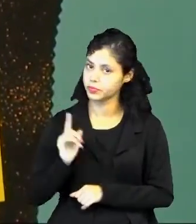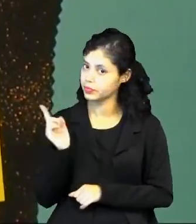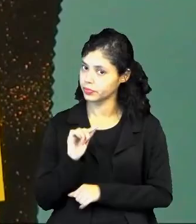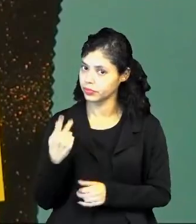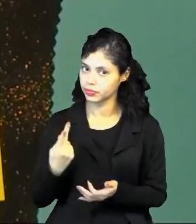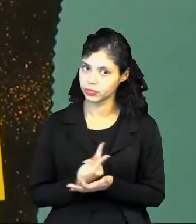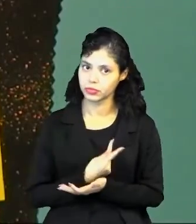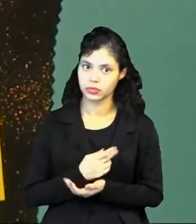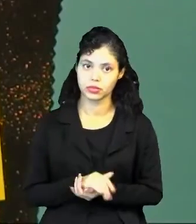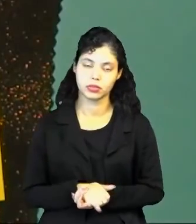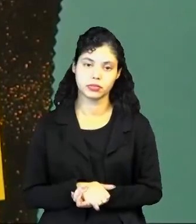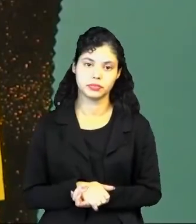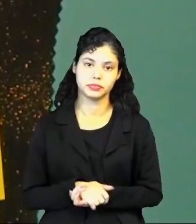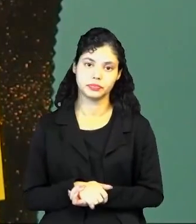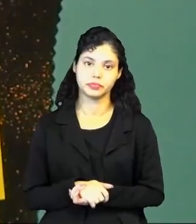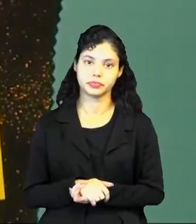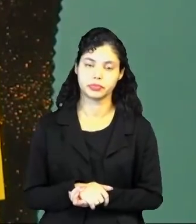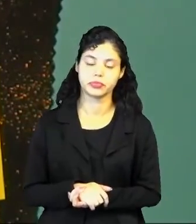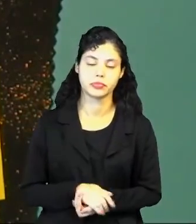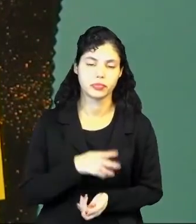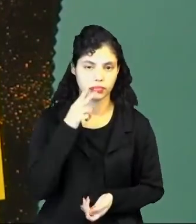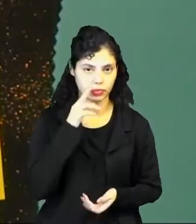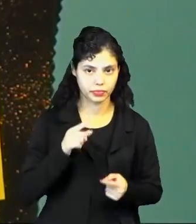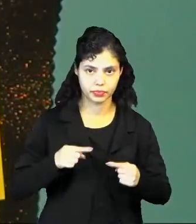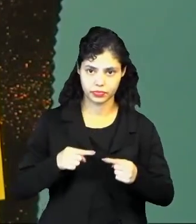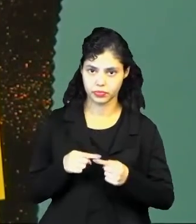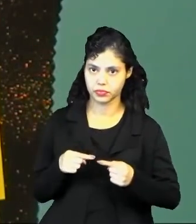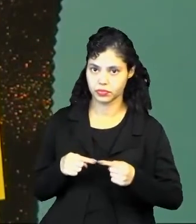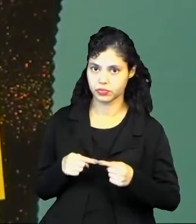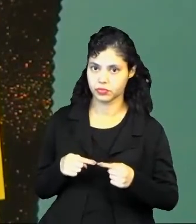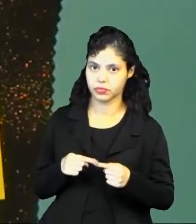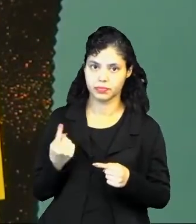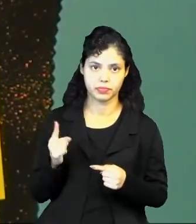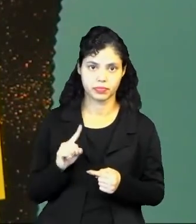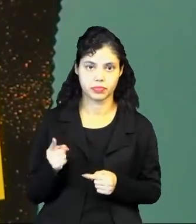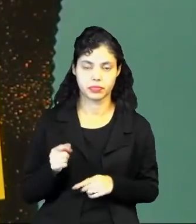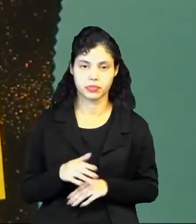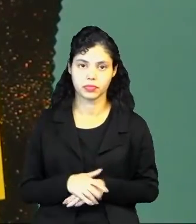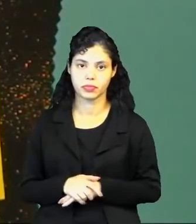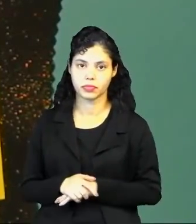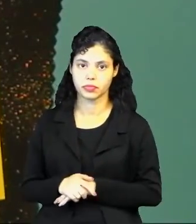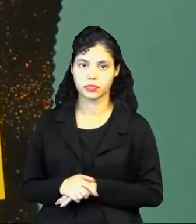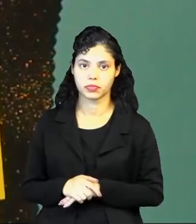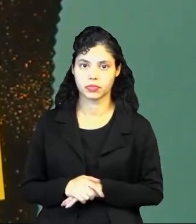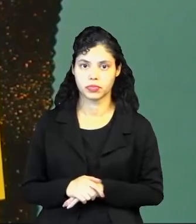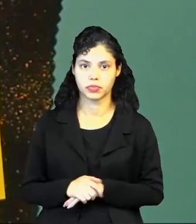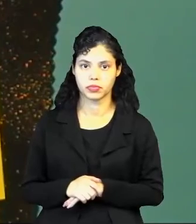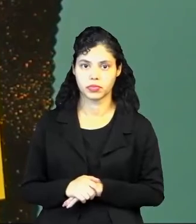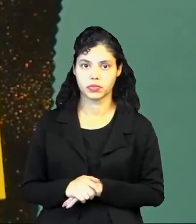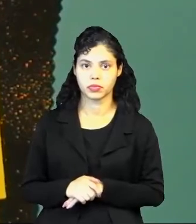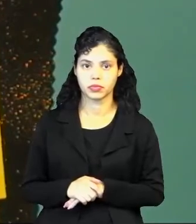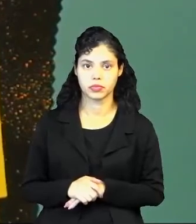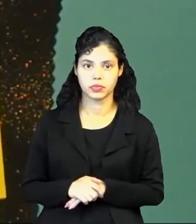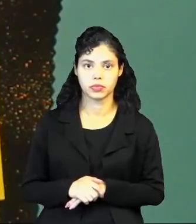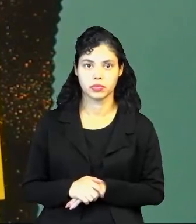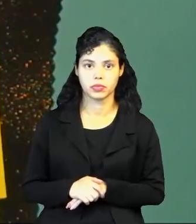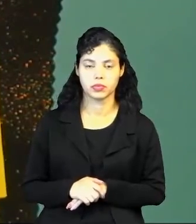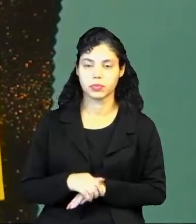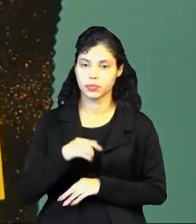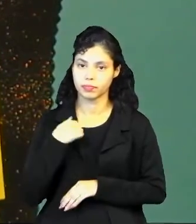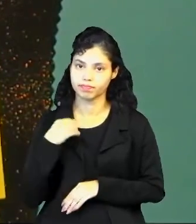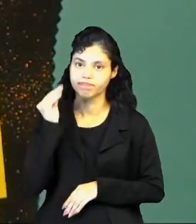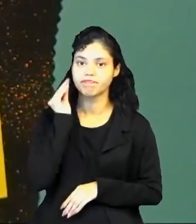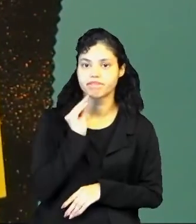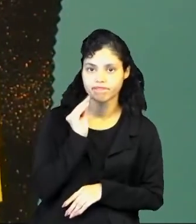dá certo, né? Você coloca o pronome aqui, você vê a concordância que não combina. Eu tentei, ó, me incluindo aqui, ó, ajudar o